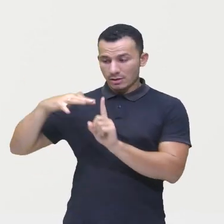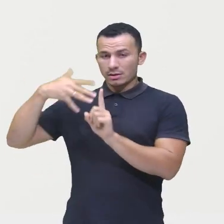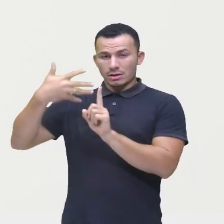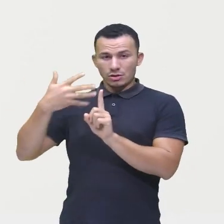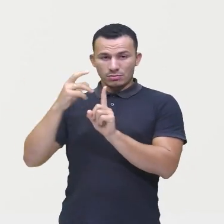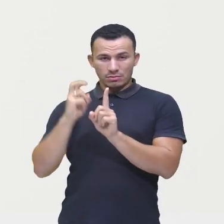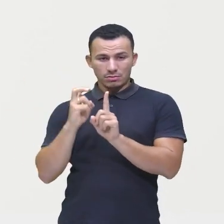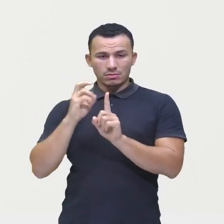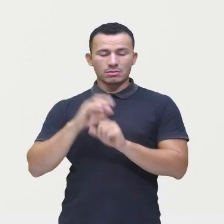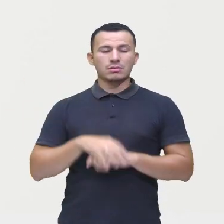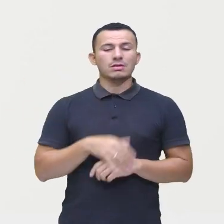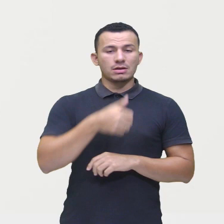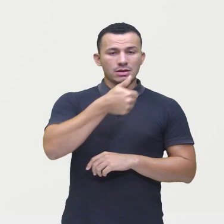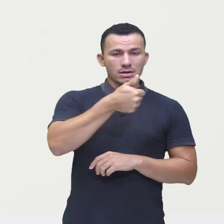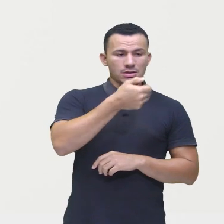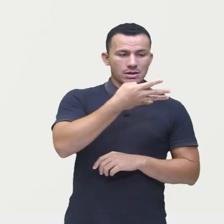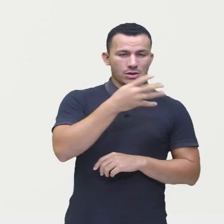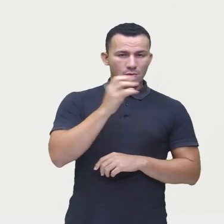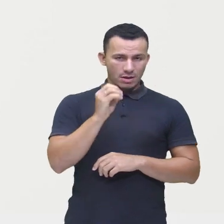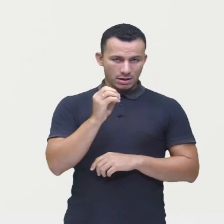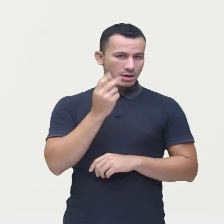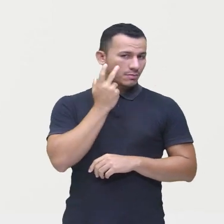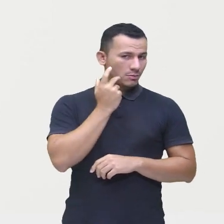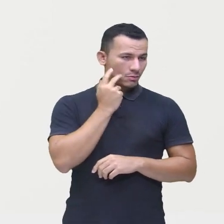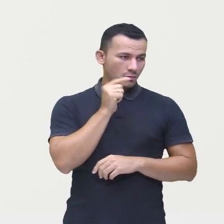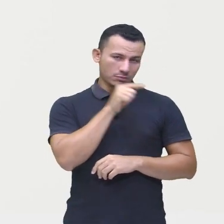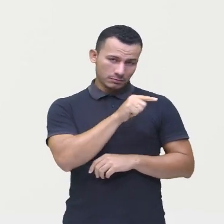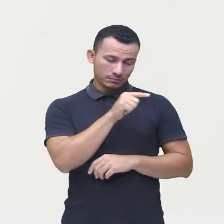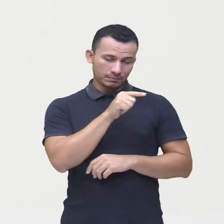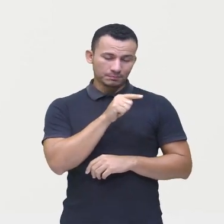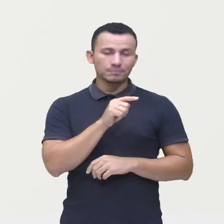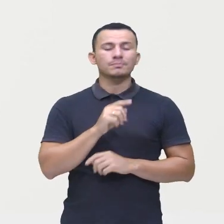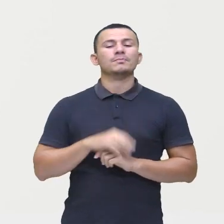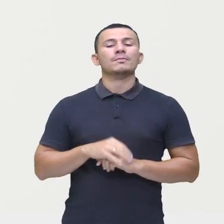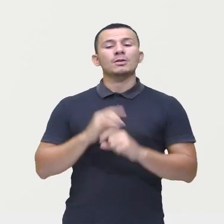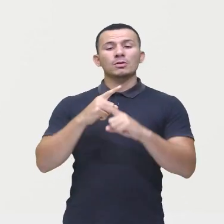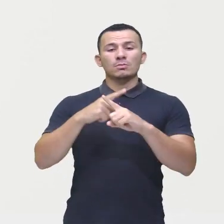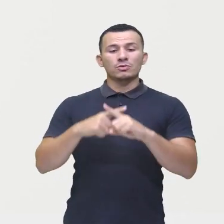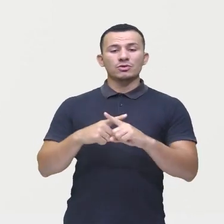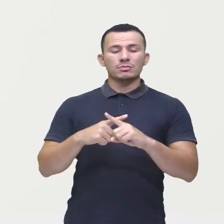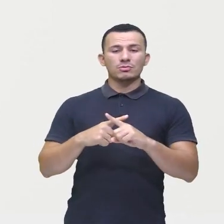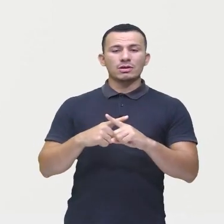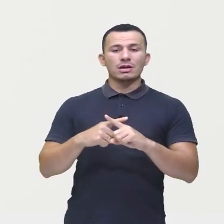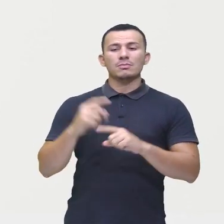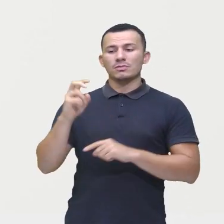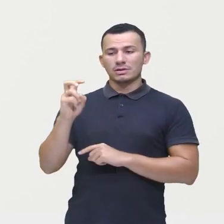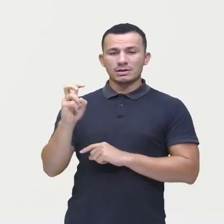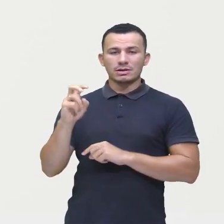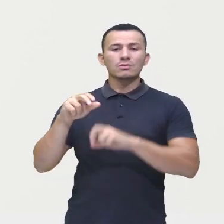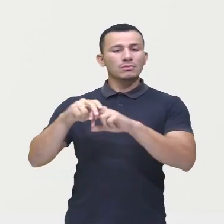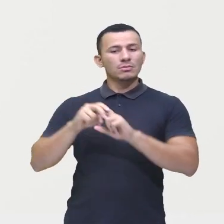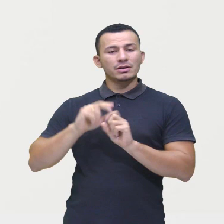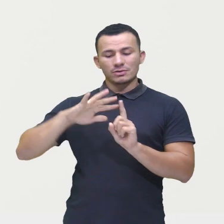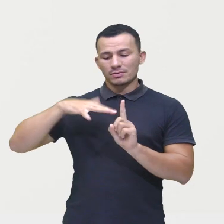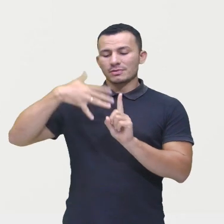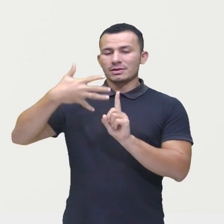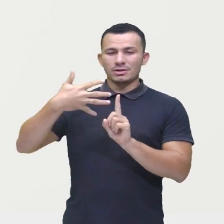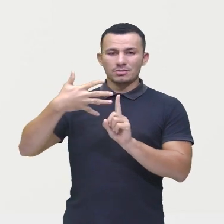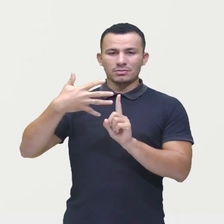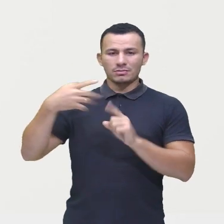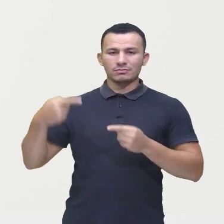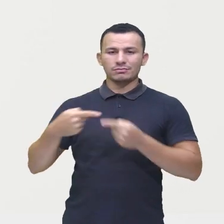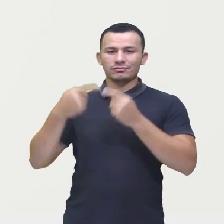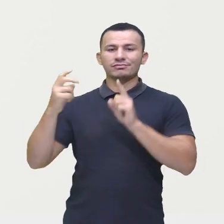e multiplicar por quanto, minha gente? Se é quíntuplo, eu vou multiplicar por 5. Muito bem. Então, vamos